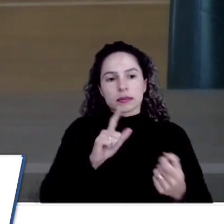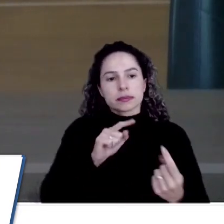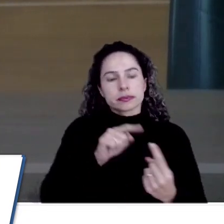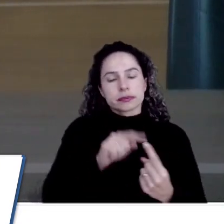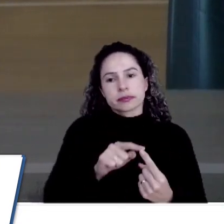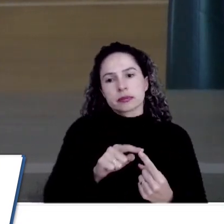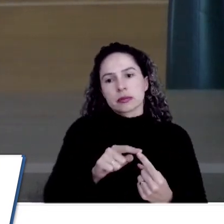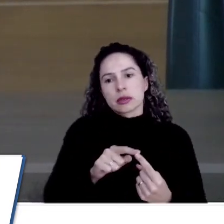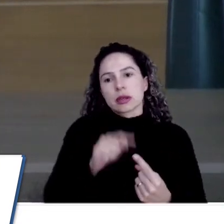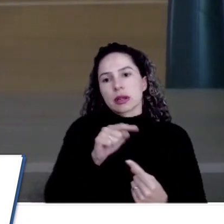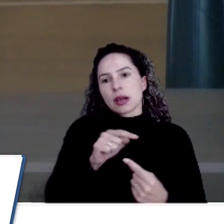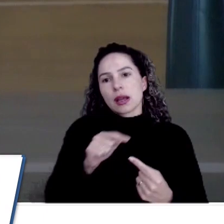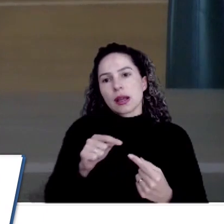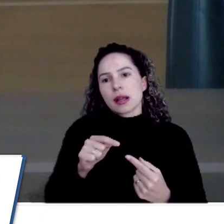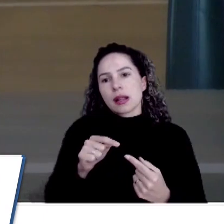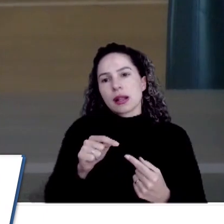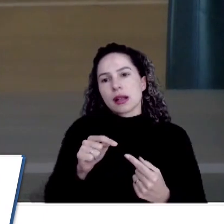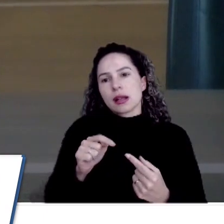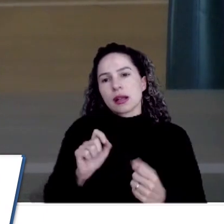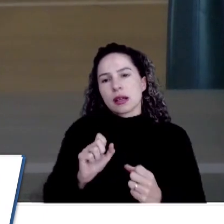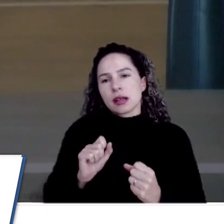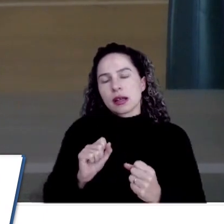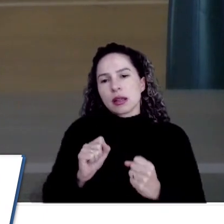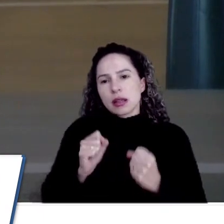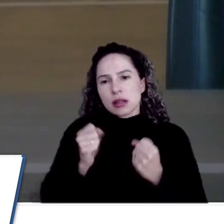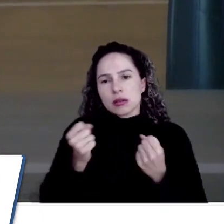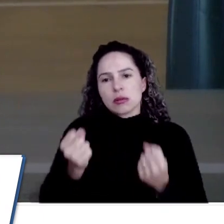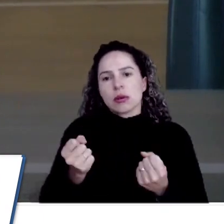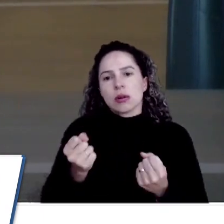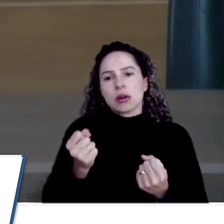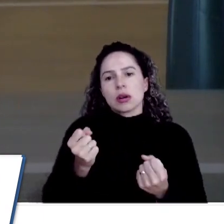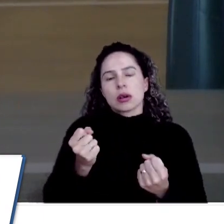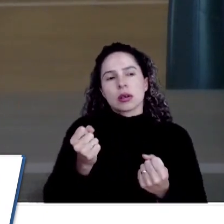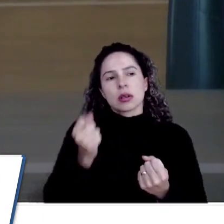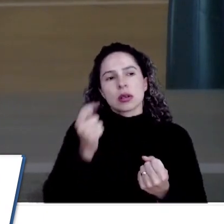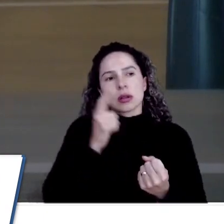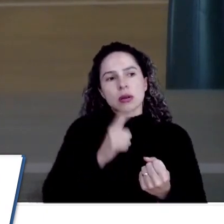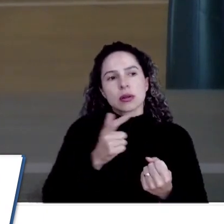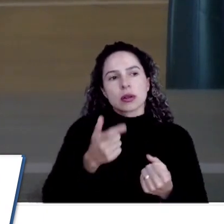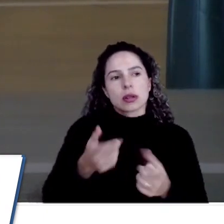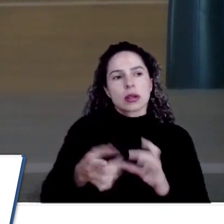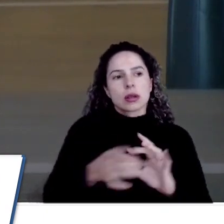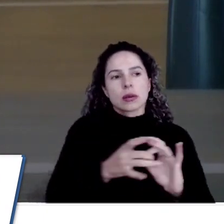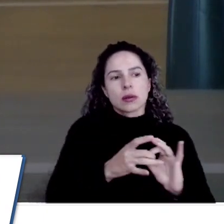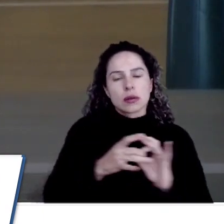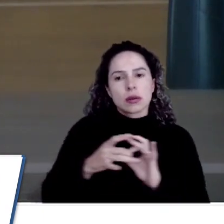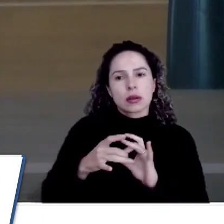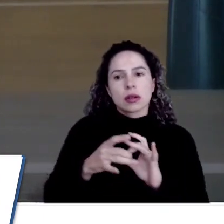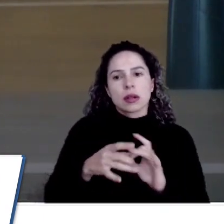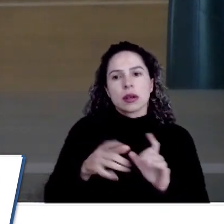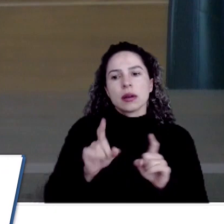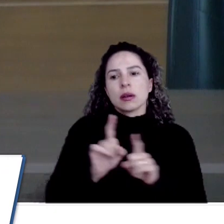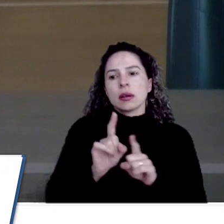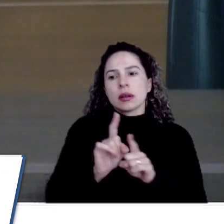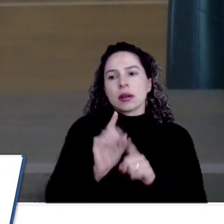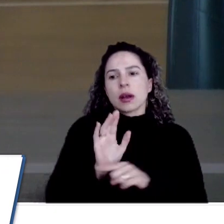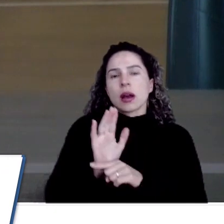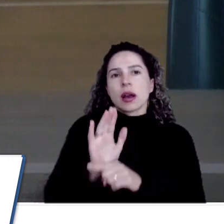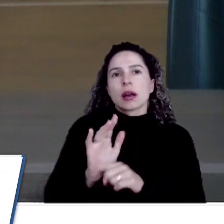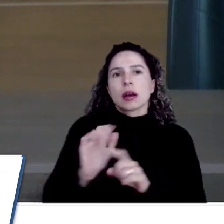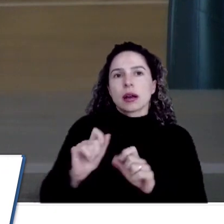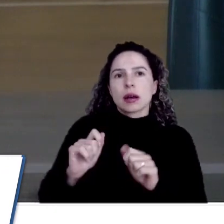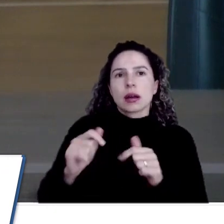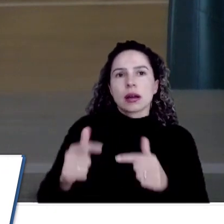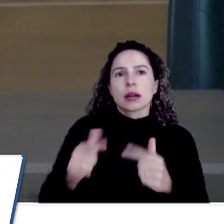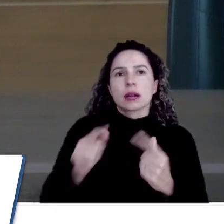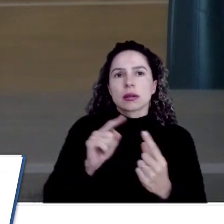em encontrar pontos de união e os traduzir em ações em favor da